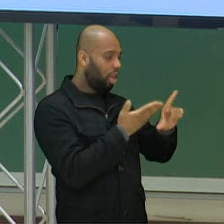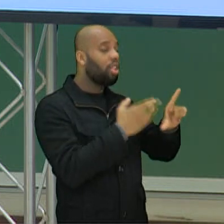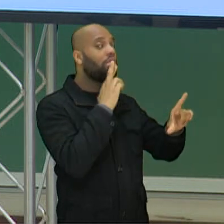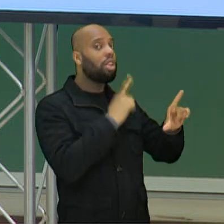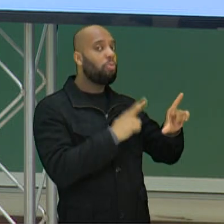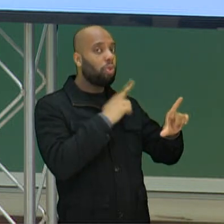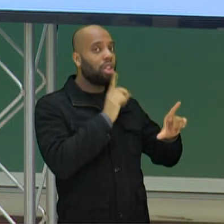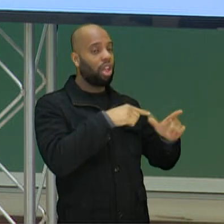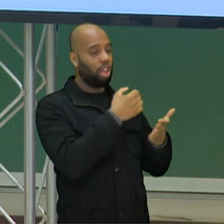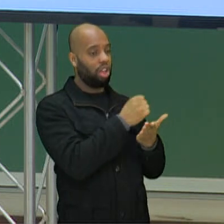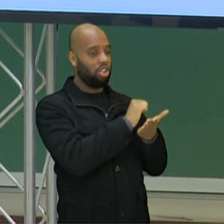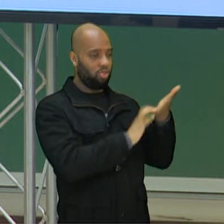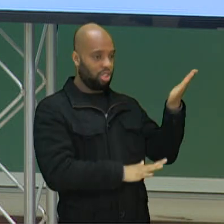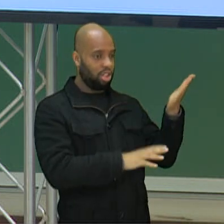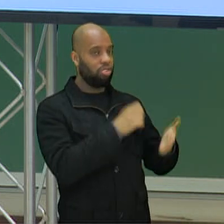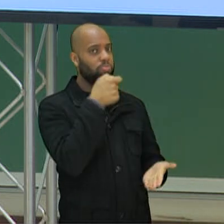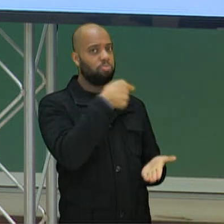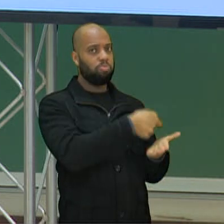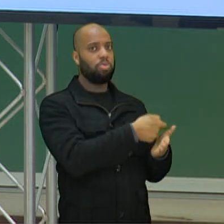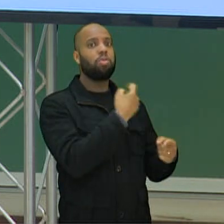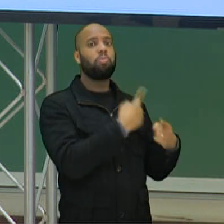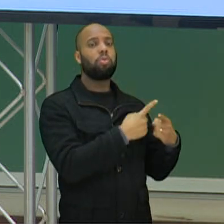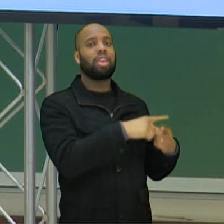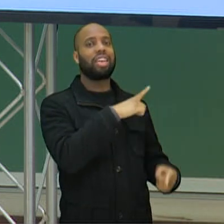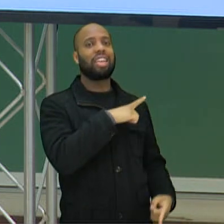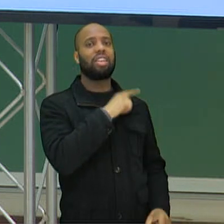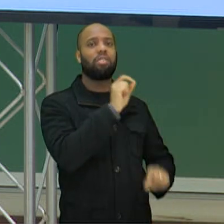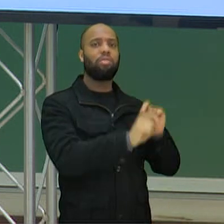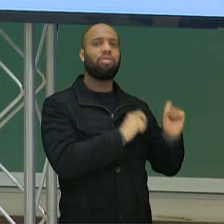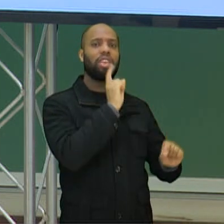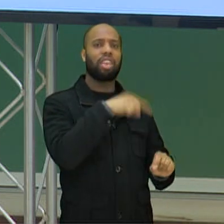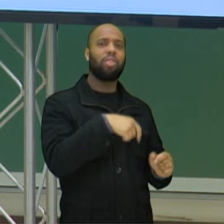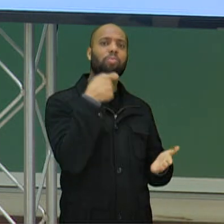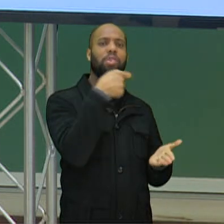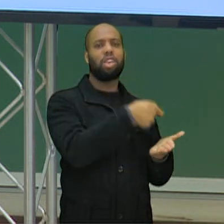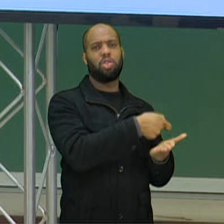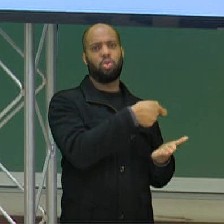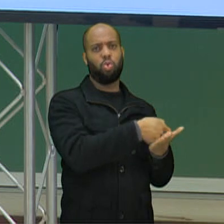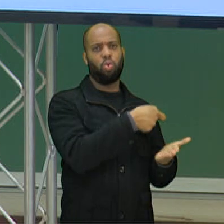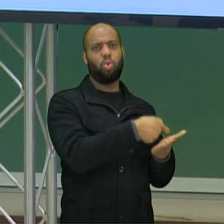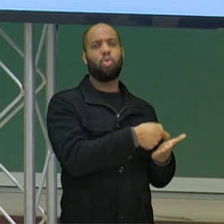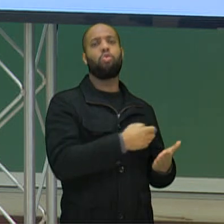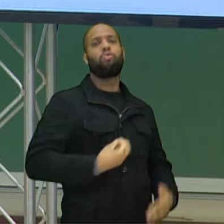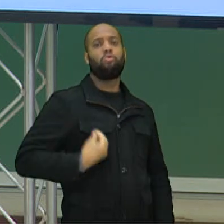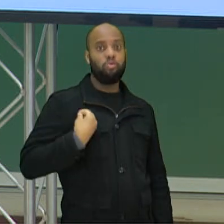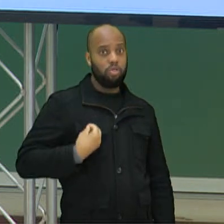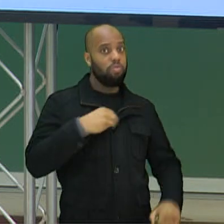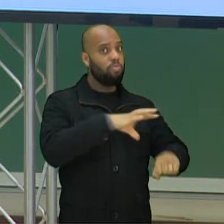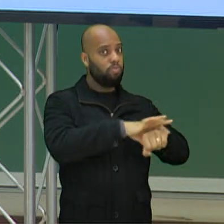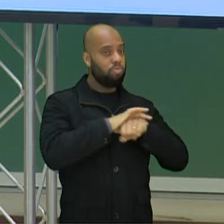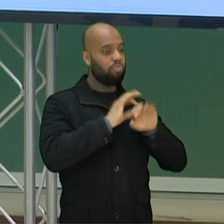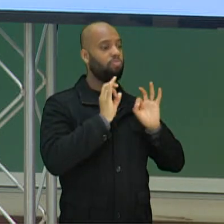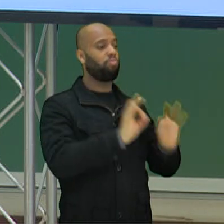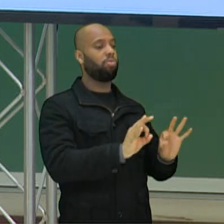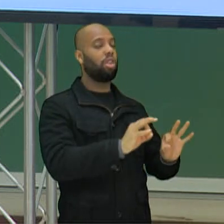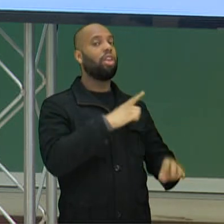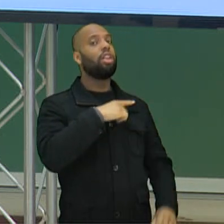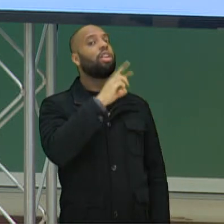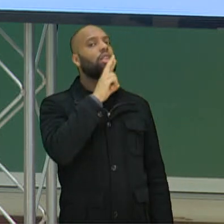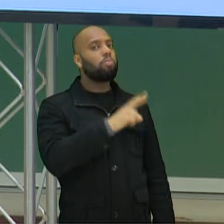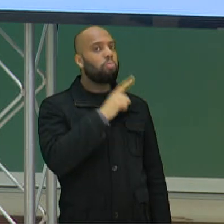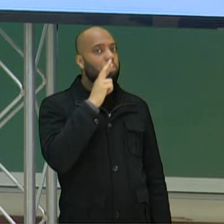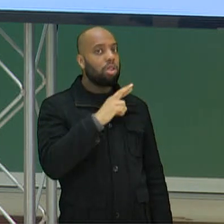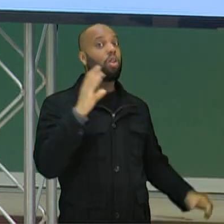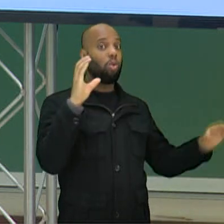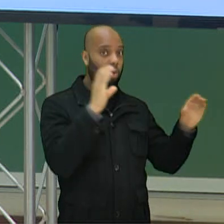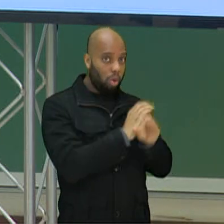principalmente a atividade 1, que vai computar a sua presença. Então, faça essa atividade, as questões de múltipla escolha,